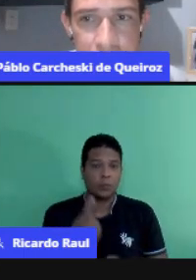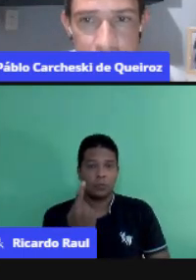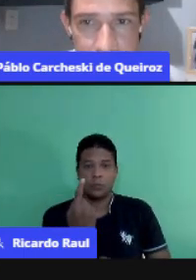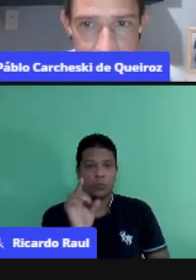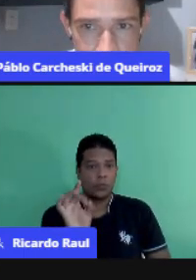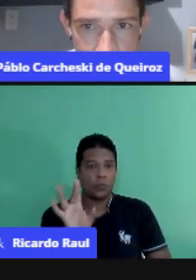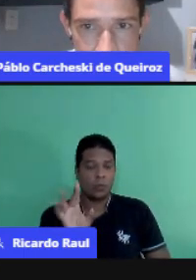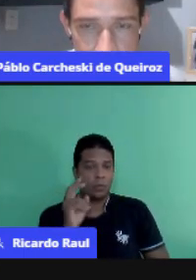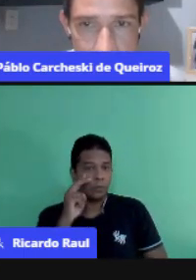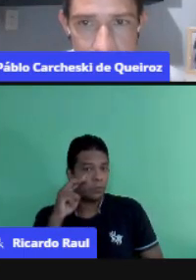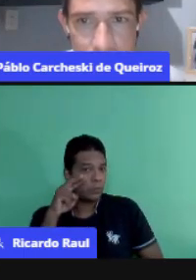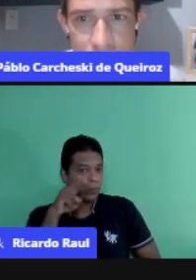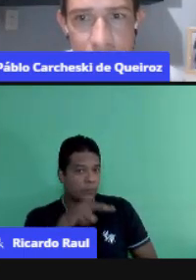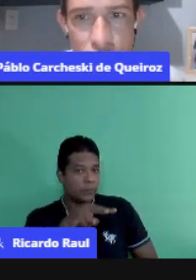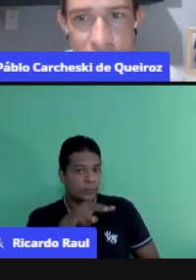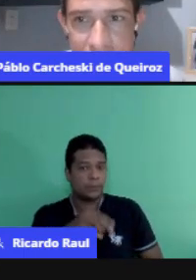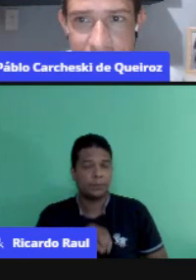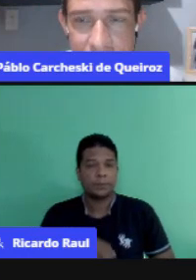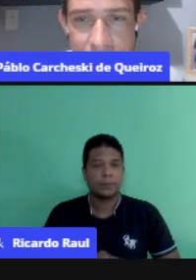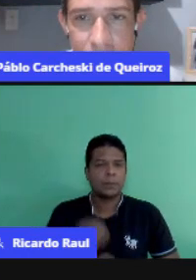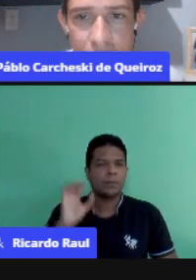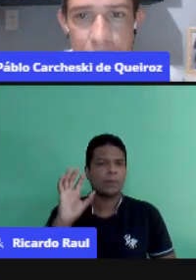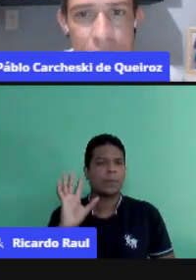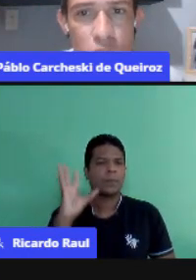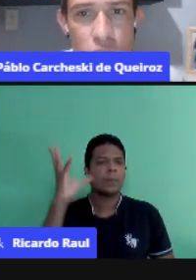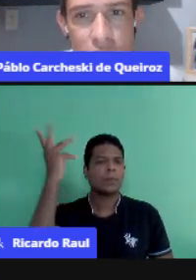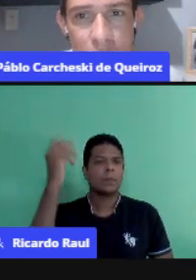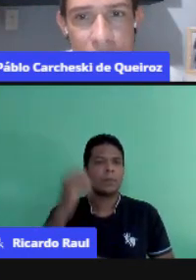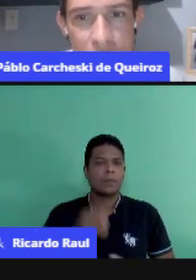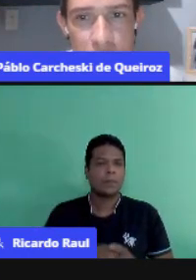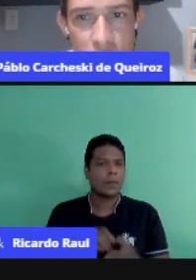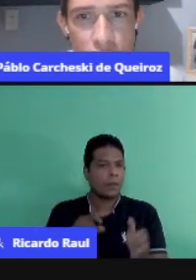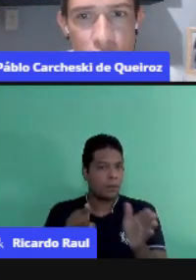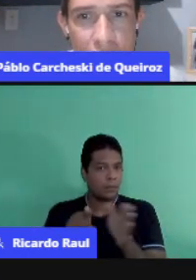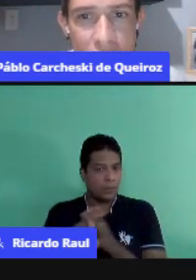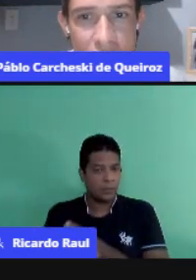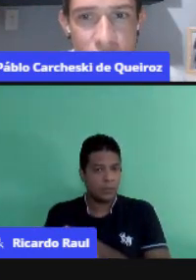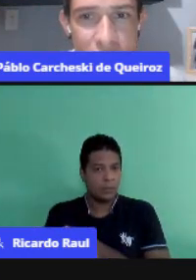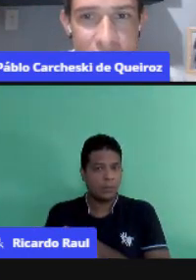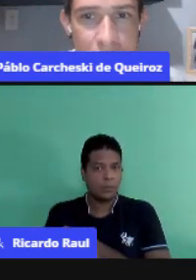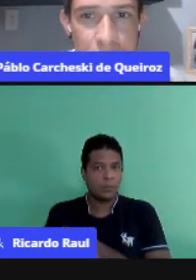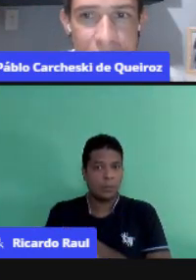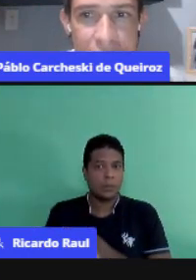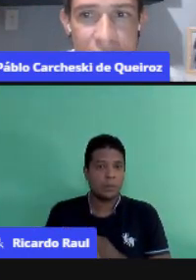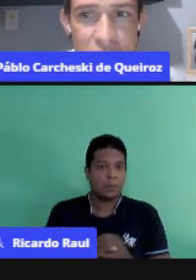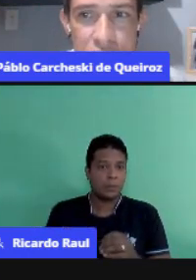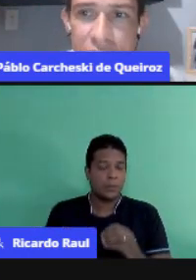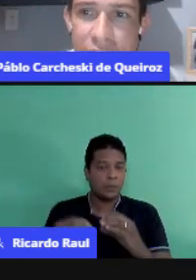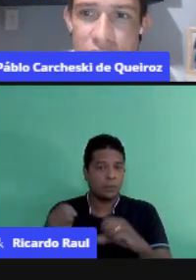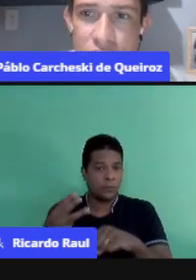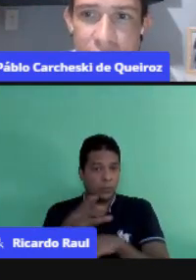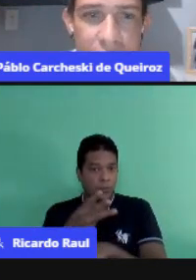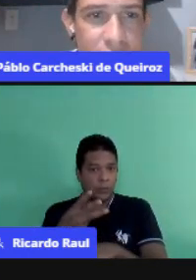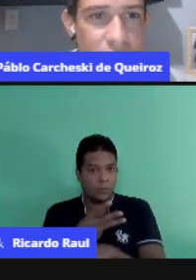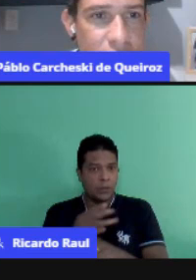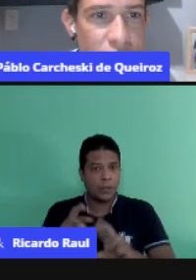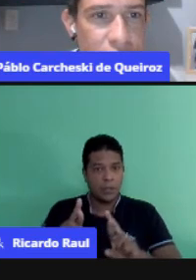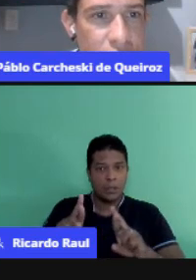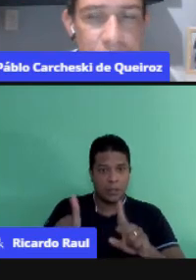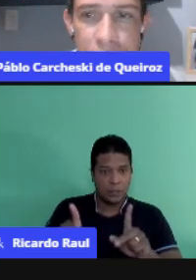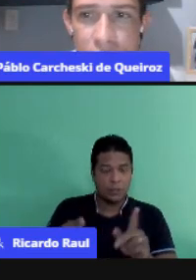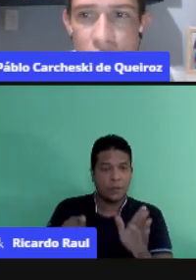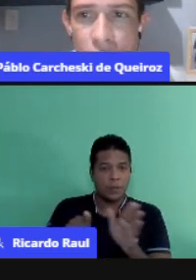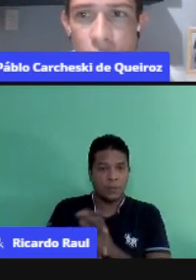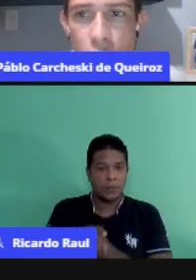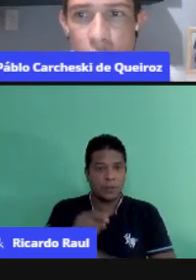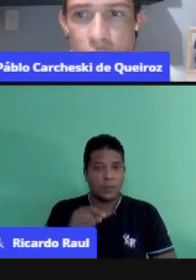né? Aí o que acontece, né? A pergunta também que colocaram lá no WhatsApp para ele era diferente. Era essa que vocês estão vendo